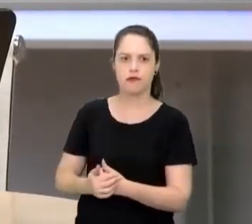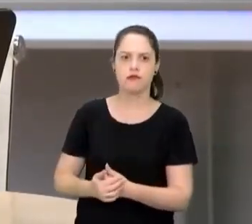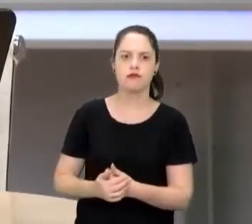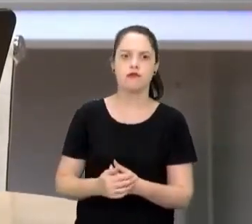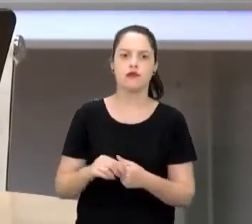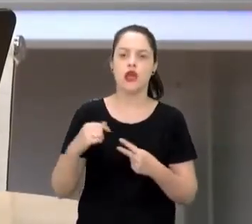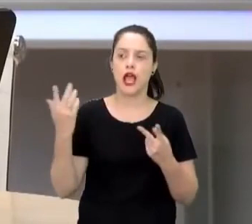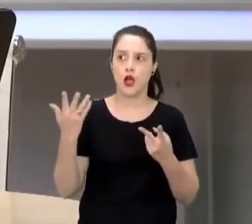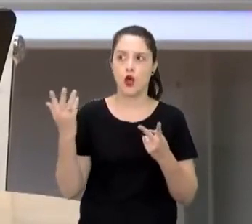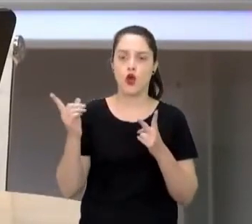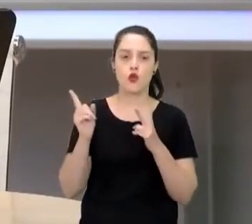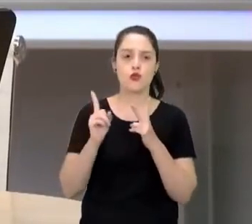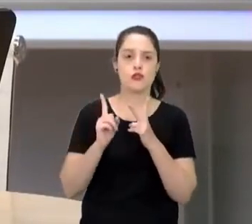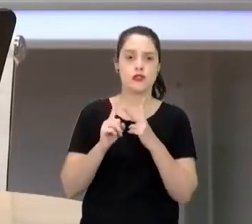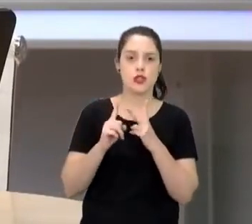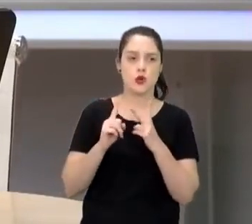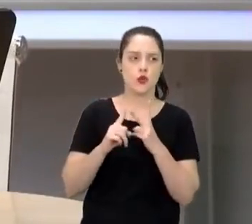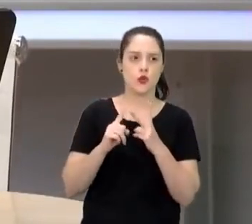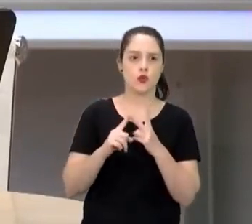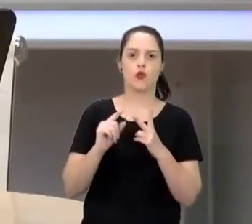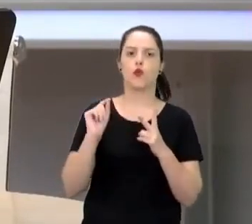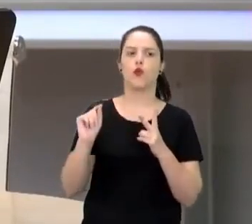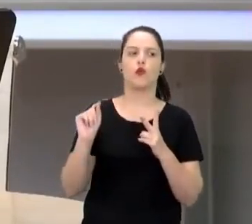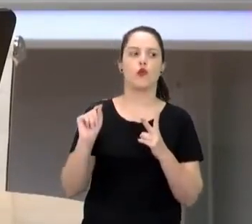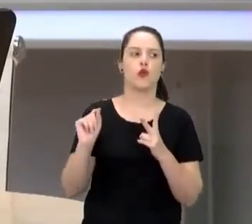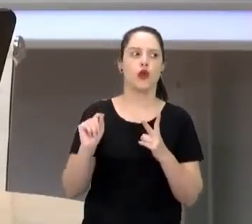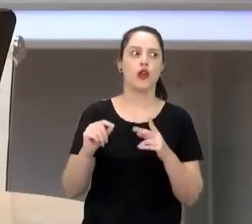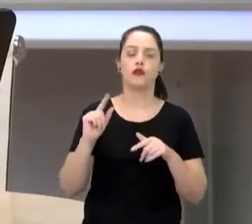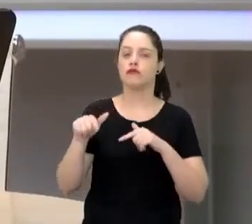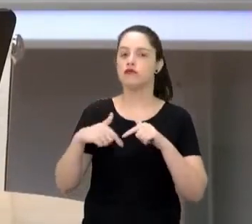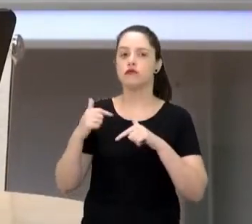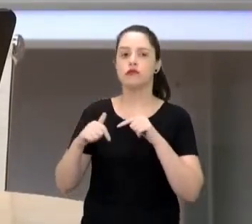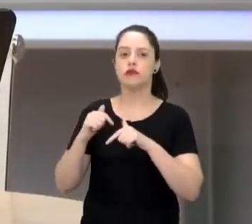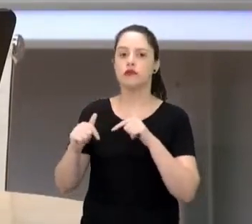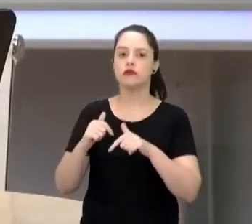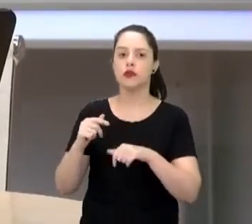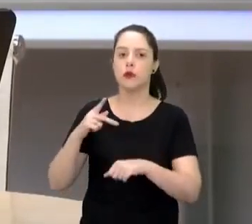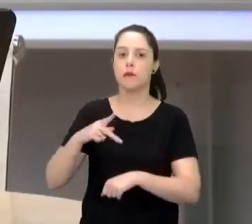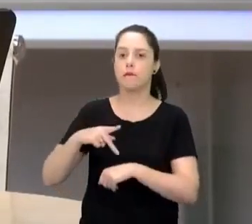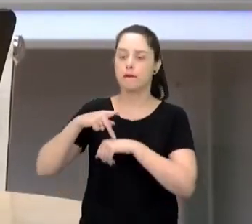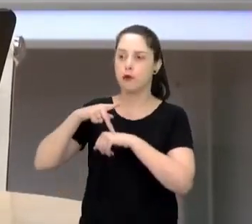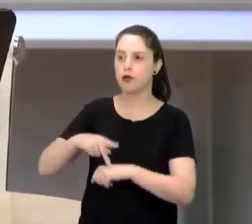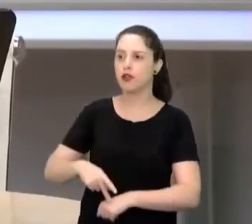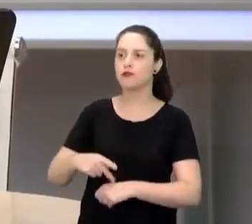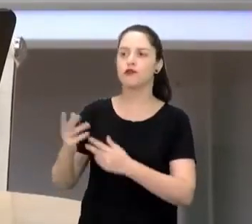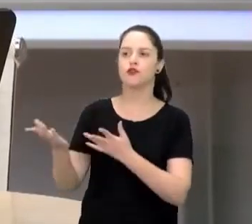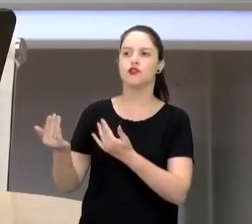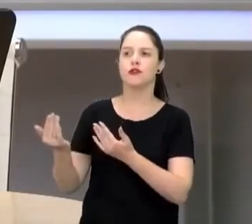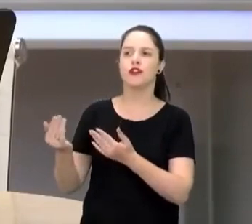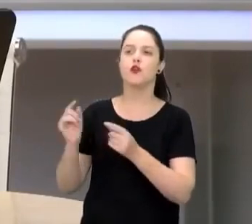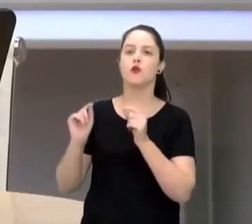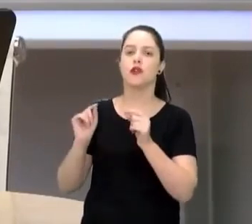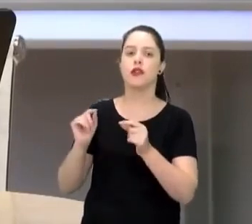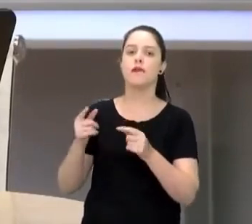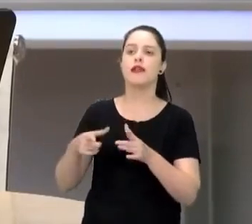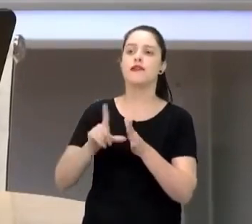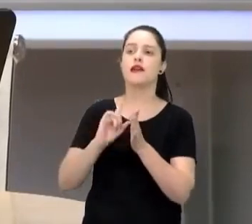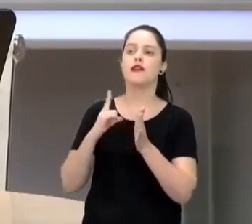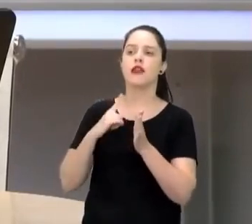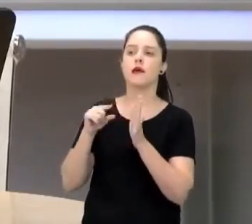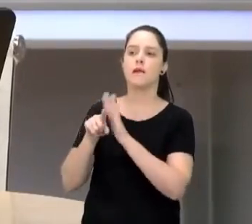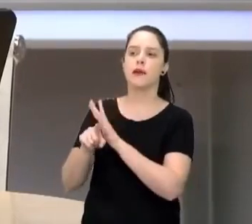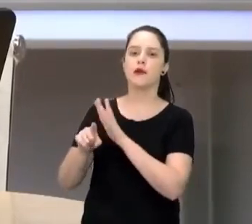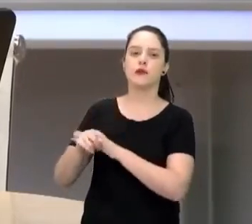para o segundo princípio aí, e o segundo princípio que a gente vai trabalhar é o protagonismo juvenil. Então, a gente também tem aí uma perguntinha para vocês no